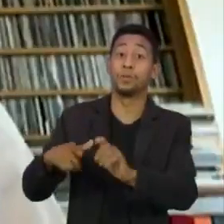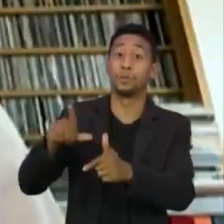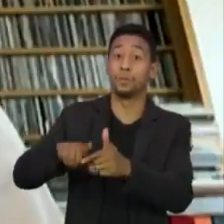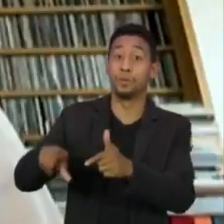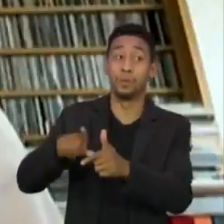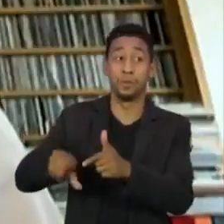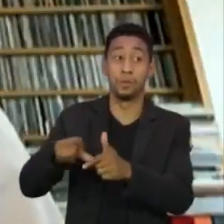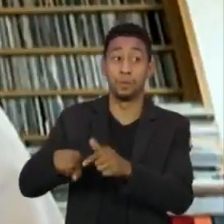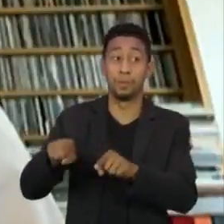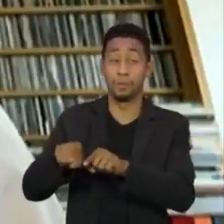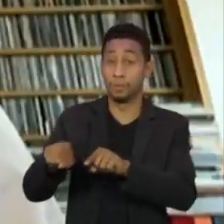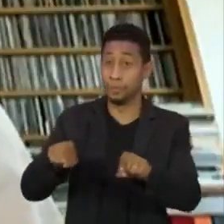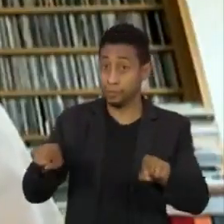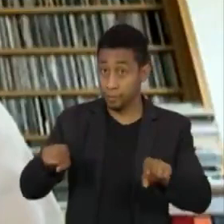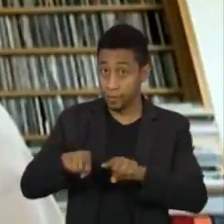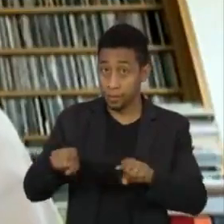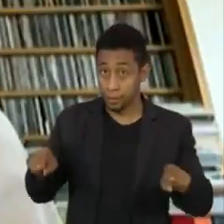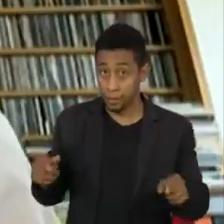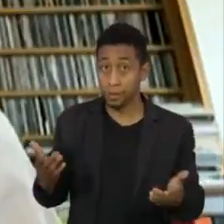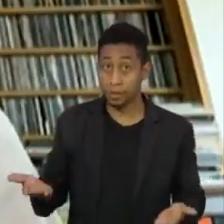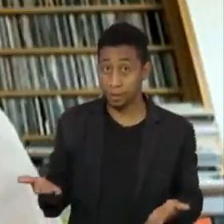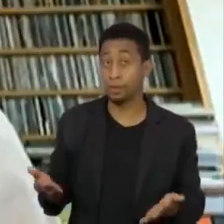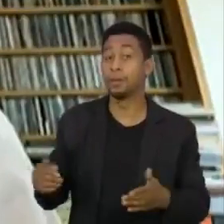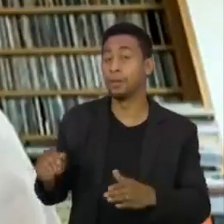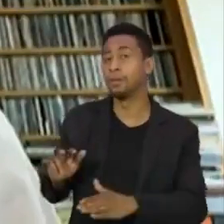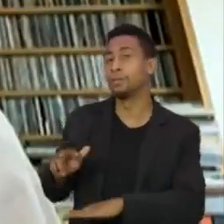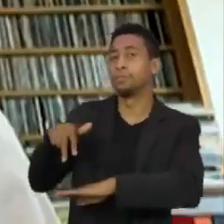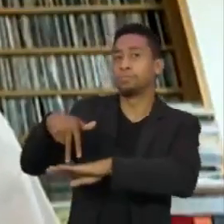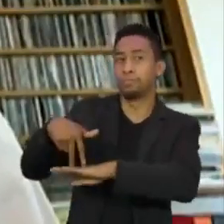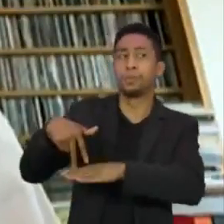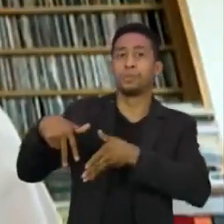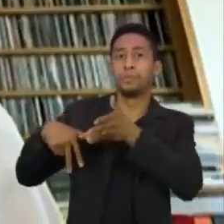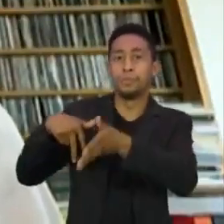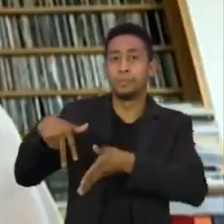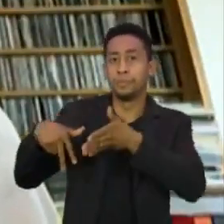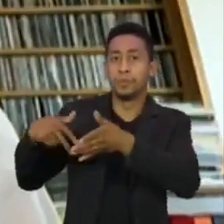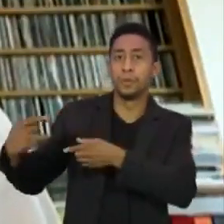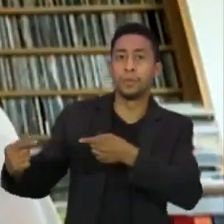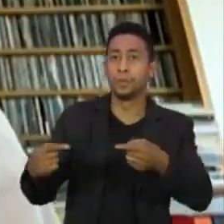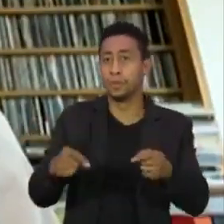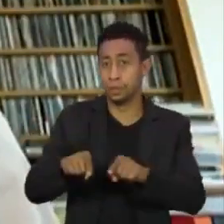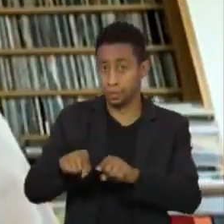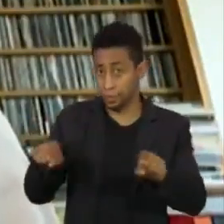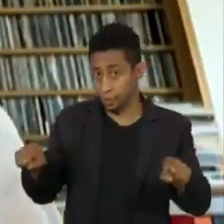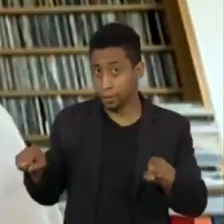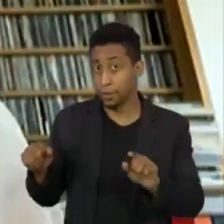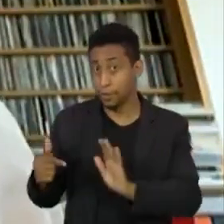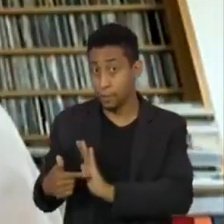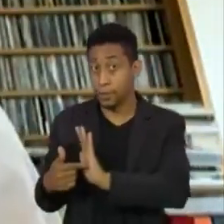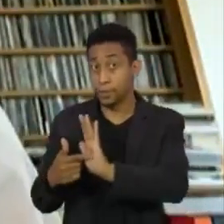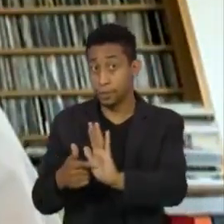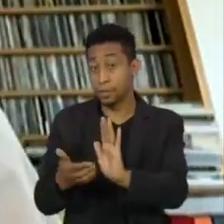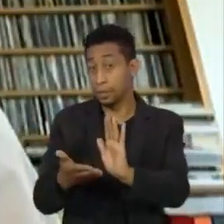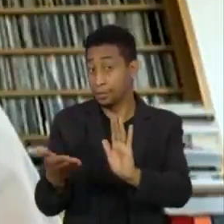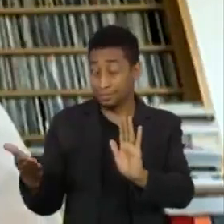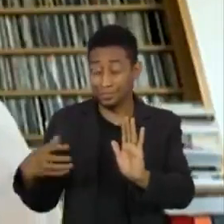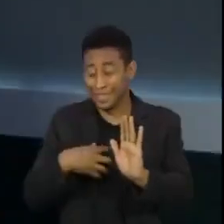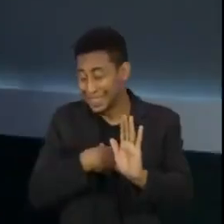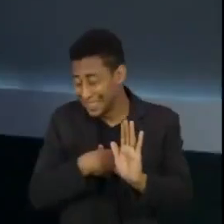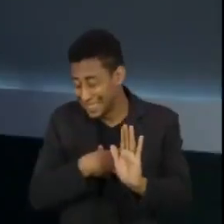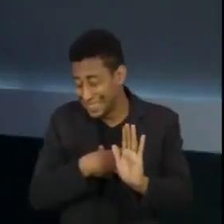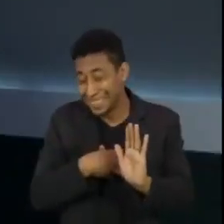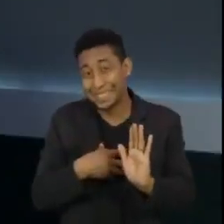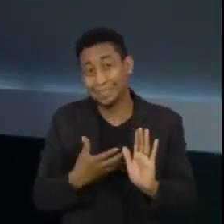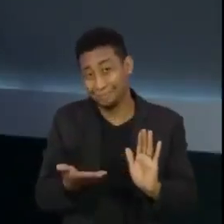é um posicionamento político altamente oportunista e ele vai galvanizar essas